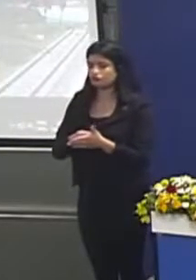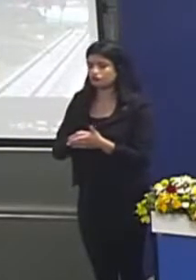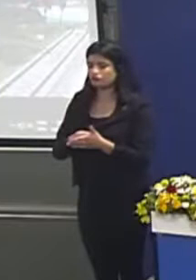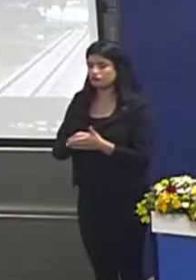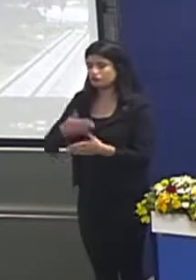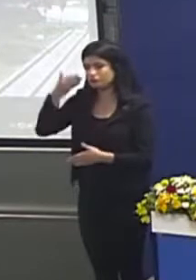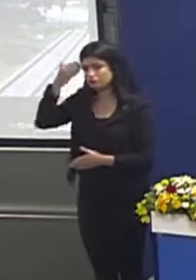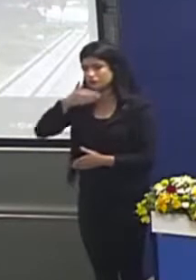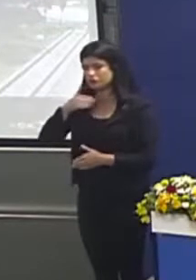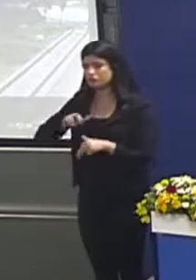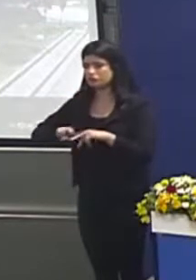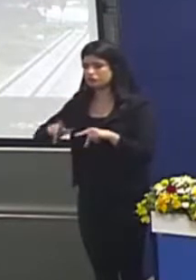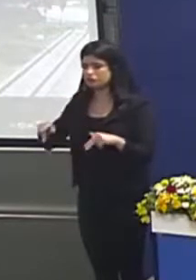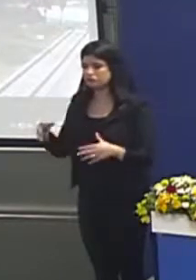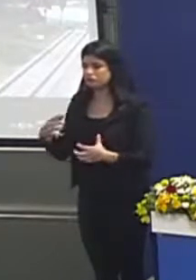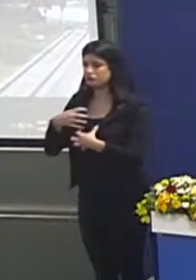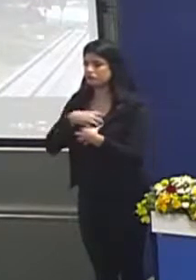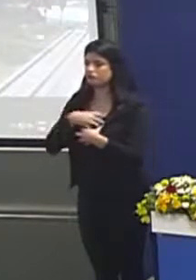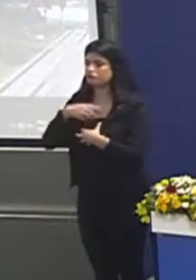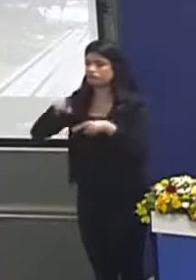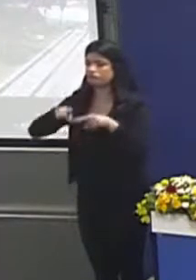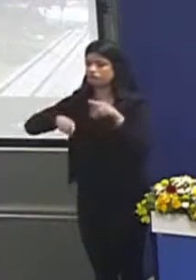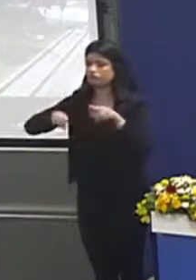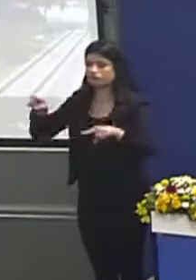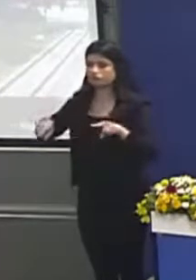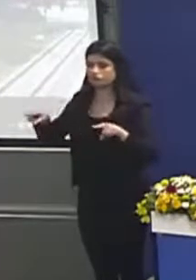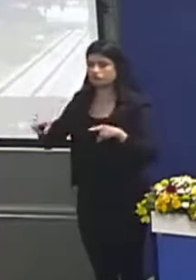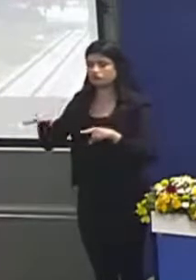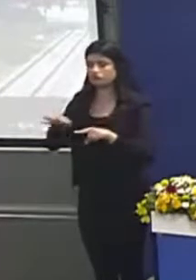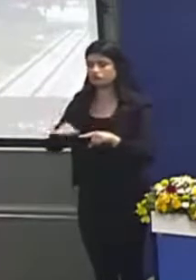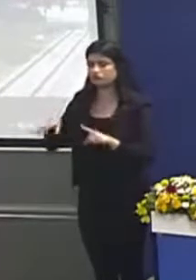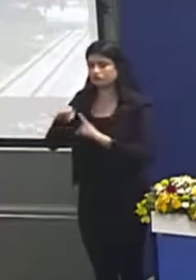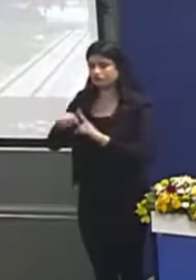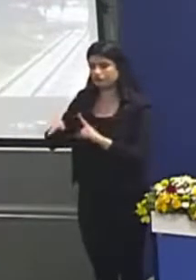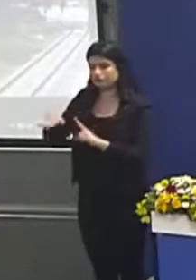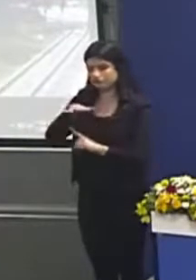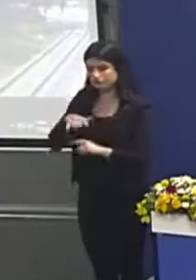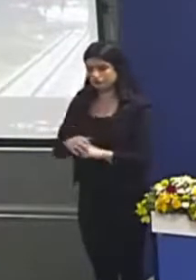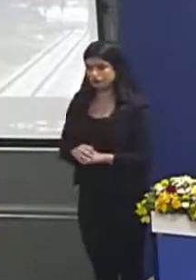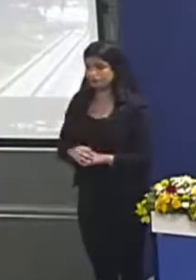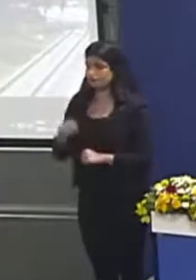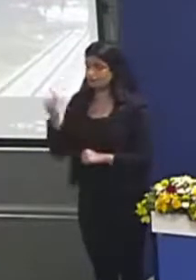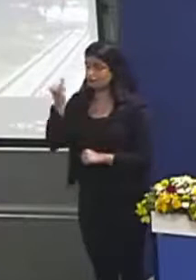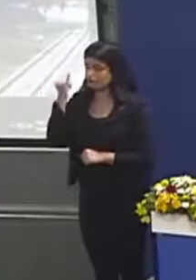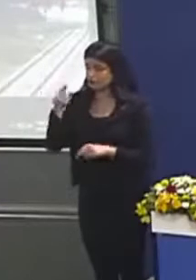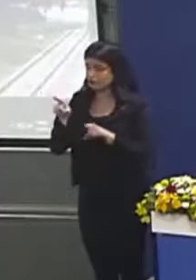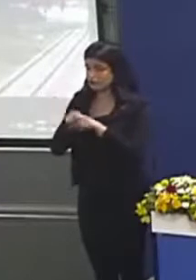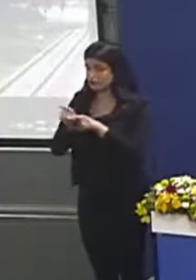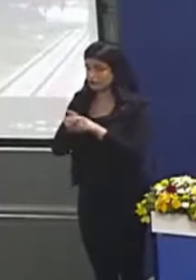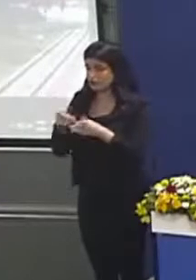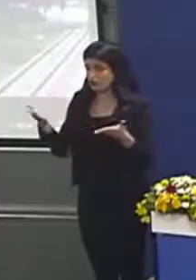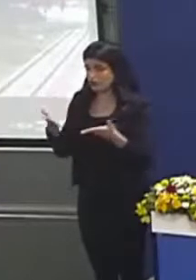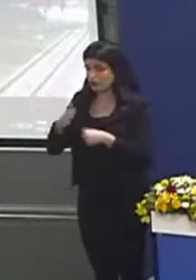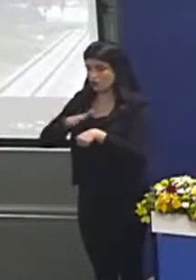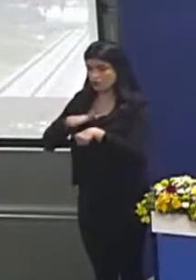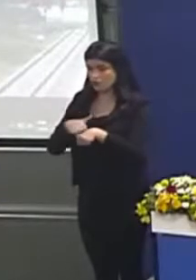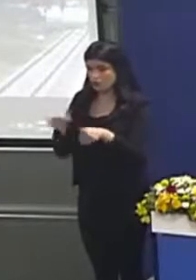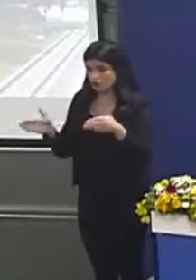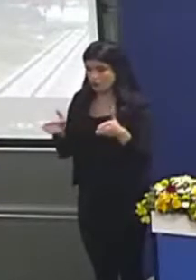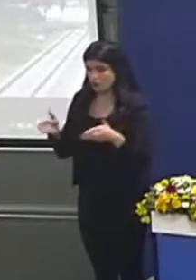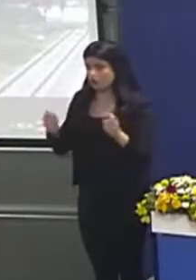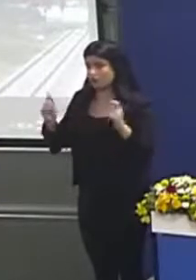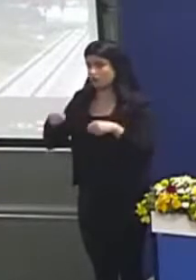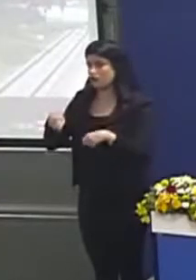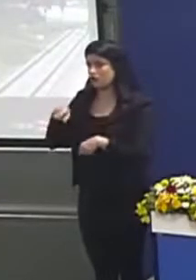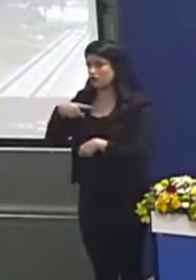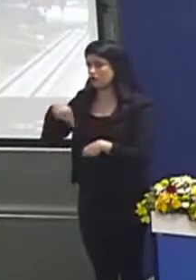variáveis existentes e os impactos subjetivos em suas subjetividades. É importante que, nesse momento, possamos ter